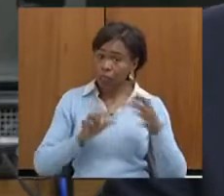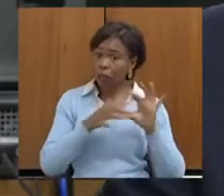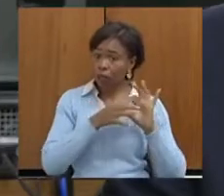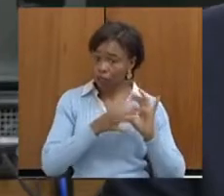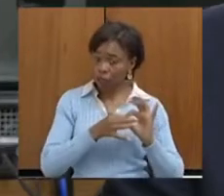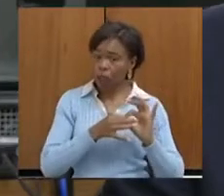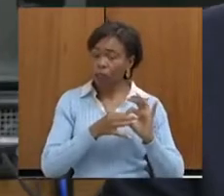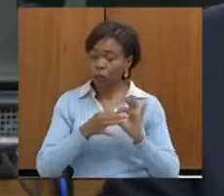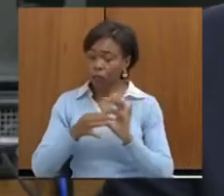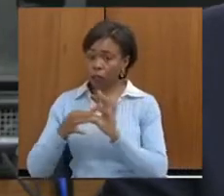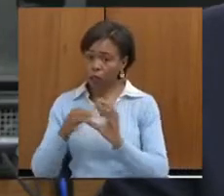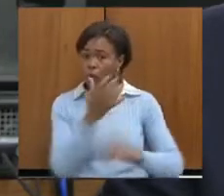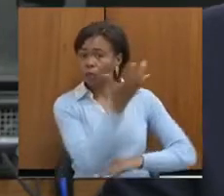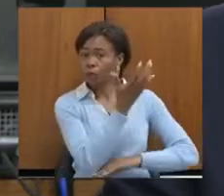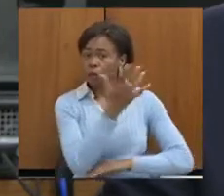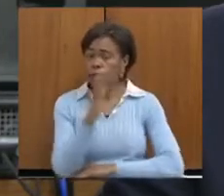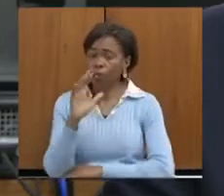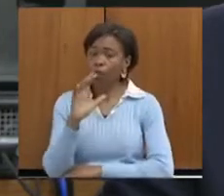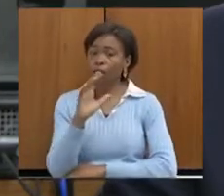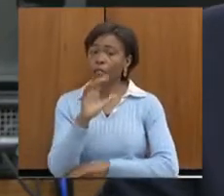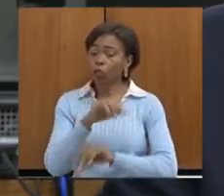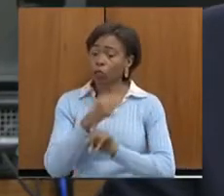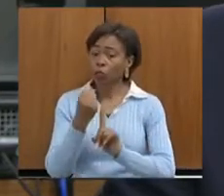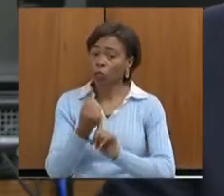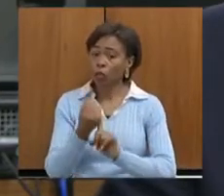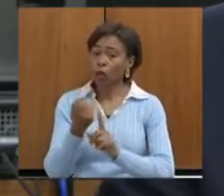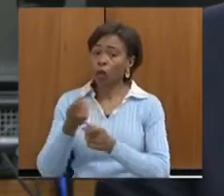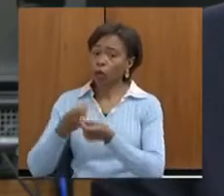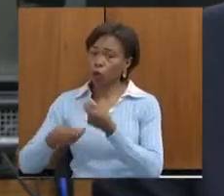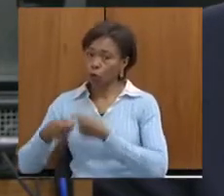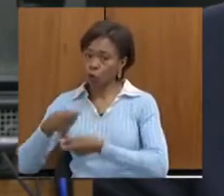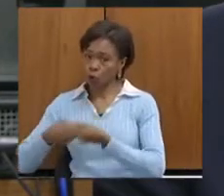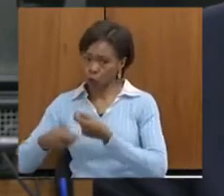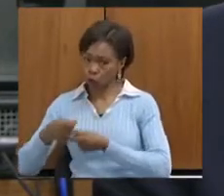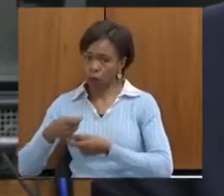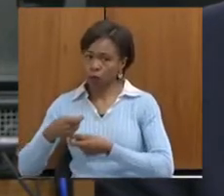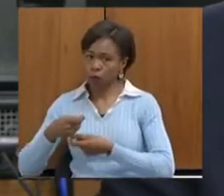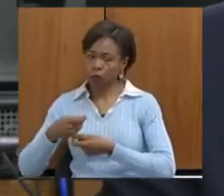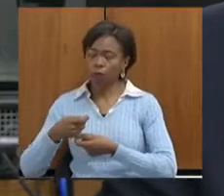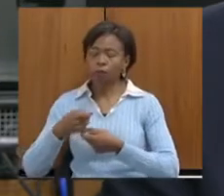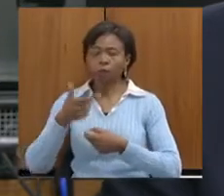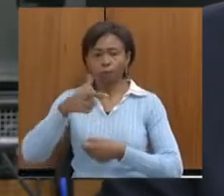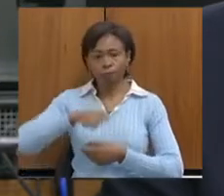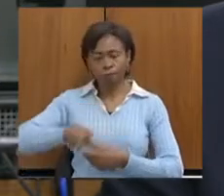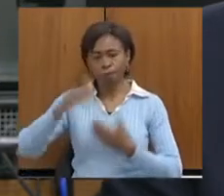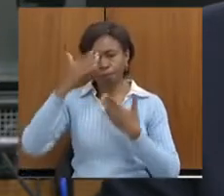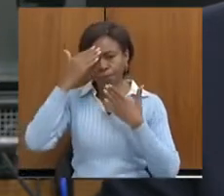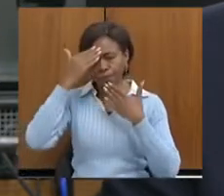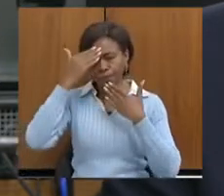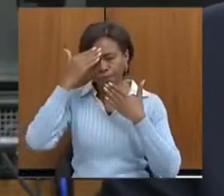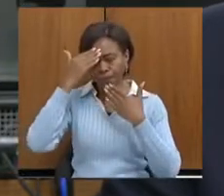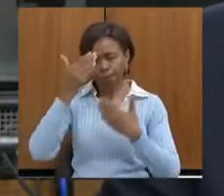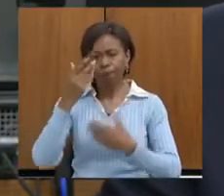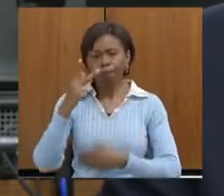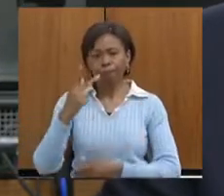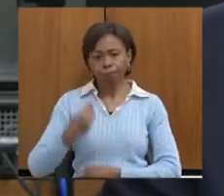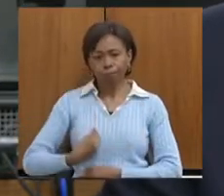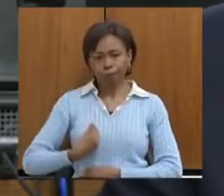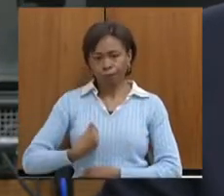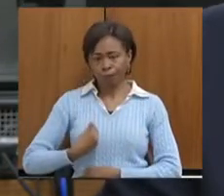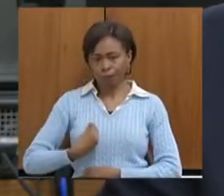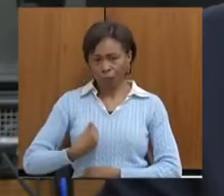impactos sociais e também e econômico mais uma vez eu agradeço a presença de todos nós temos muito a aprender